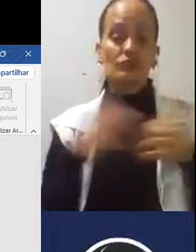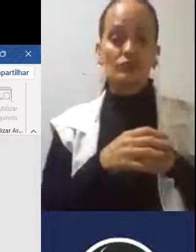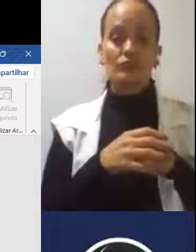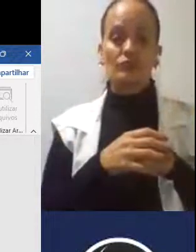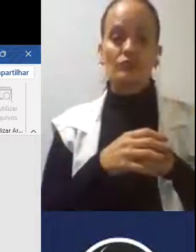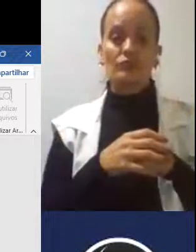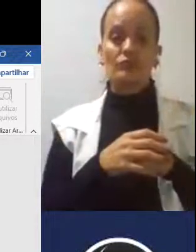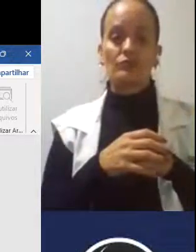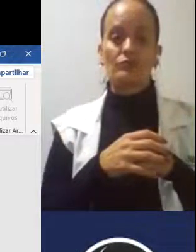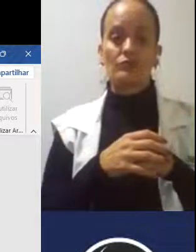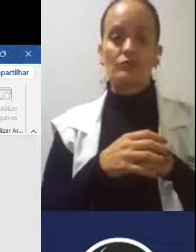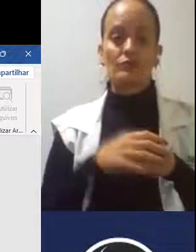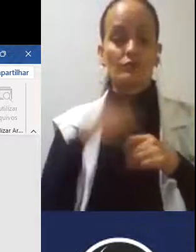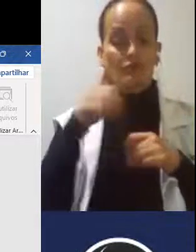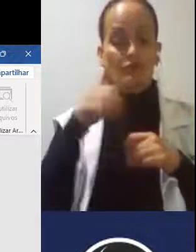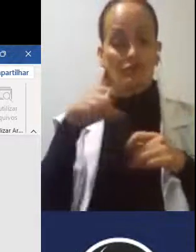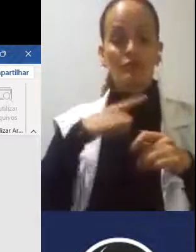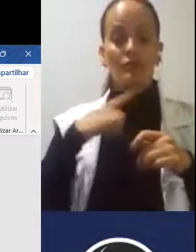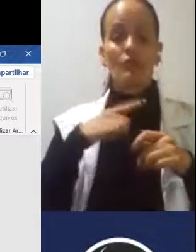tensão, né, que é a tensão da